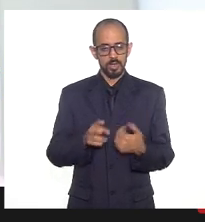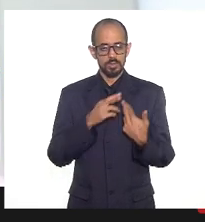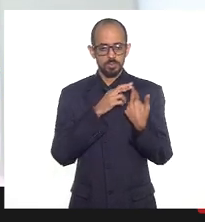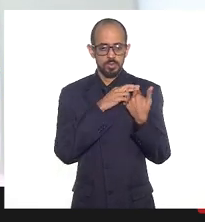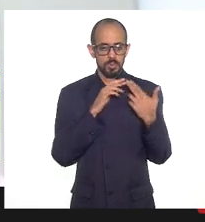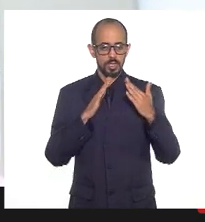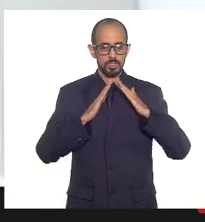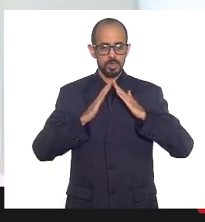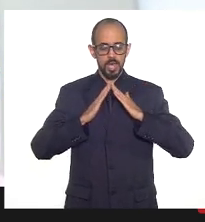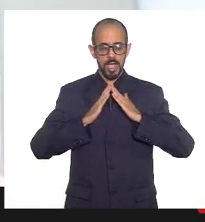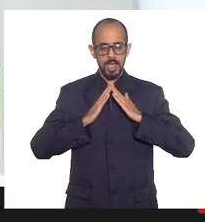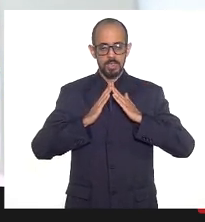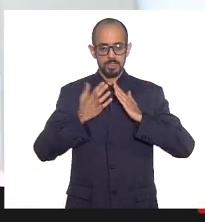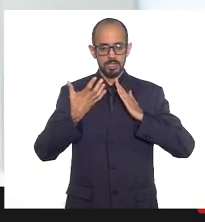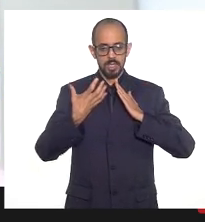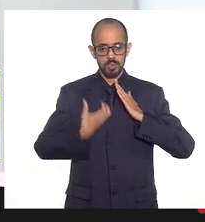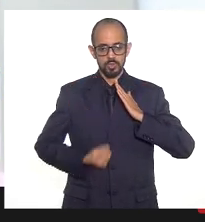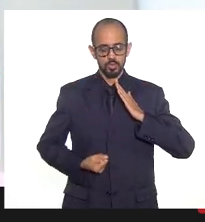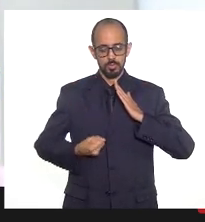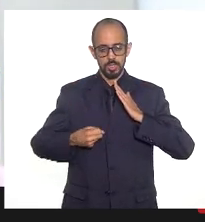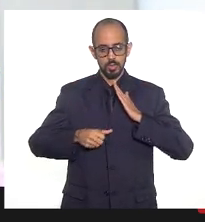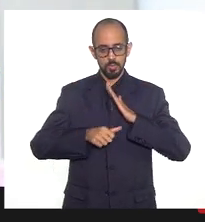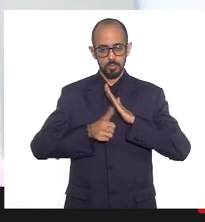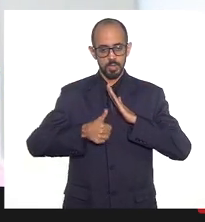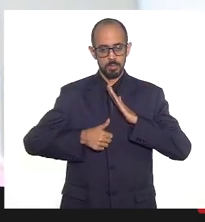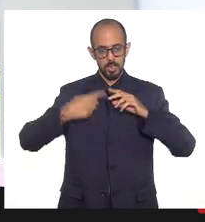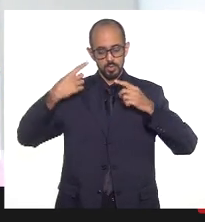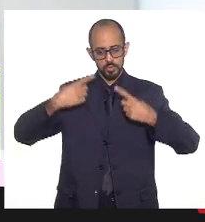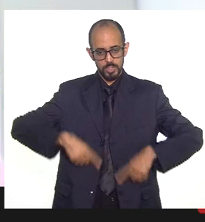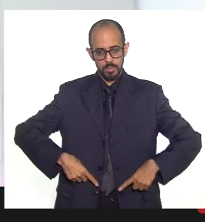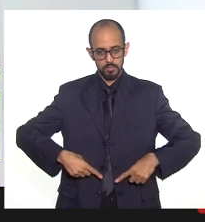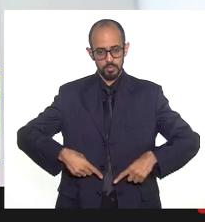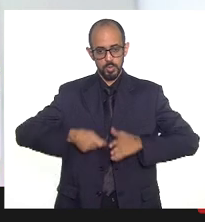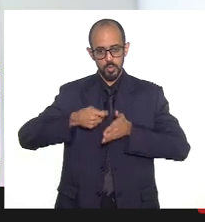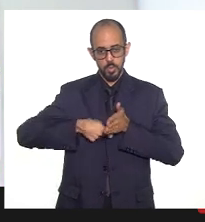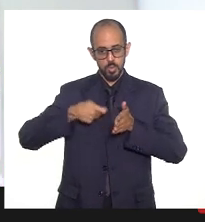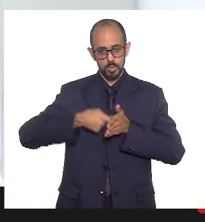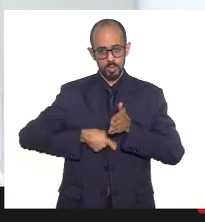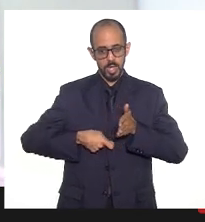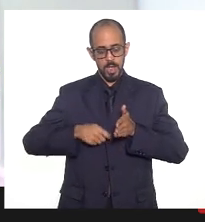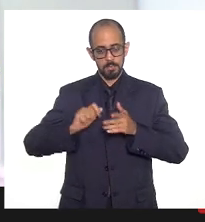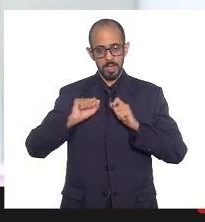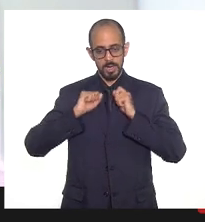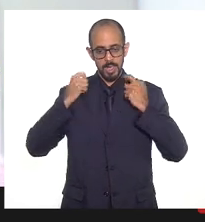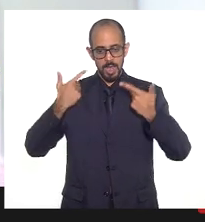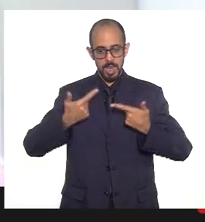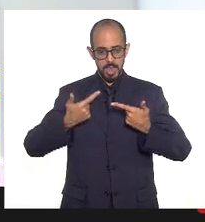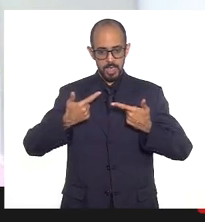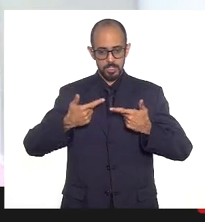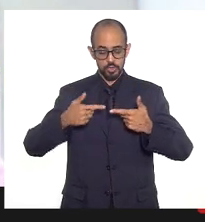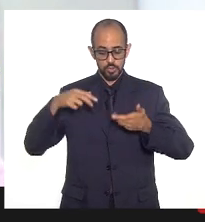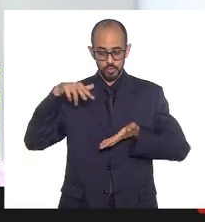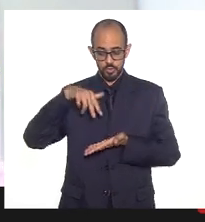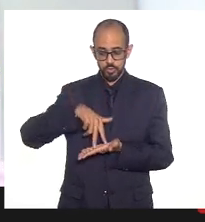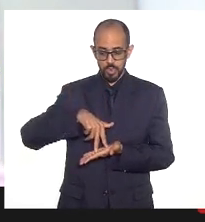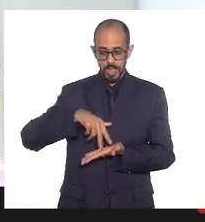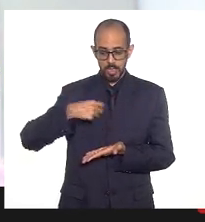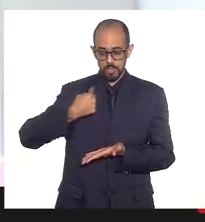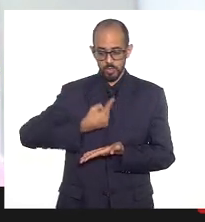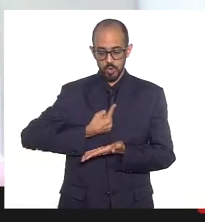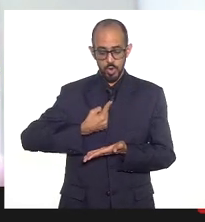se colocar como um dos seus primeiros desafios, lutar para que a nossa própria casa, a Alerj, onde a gente atue,